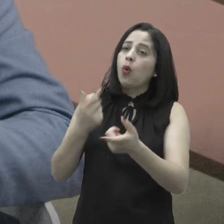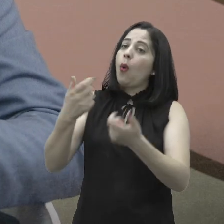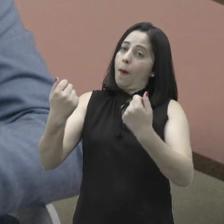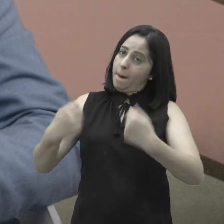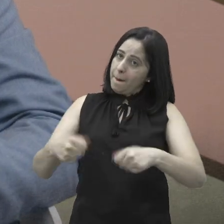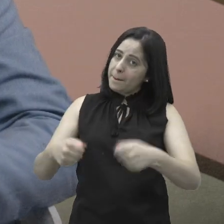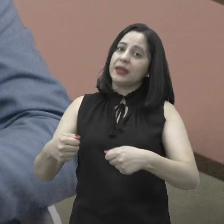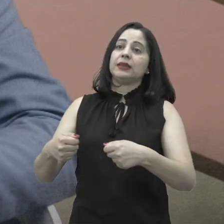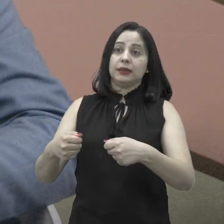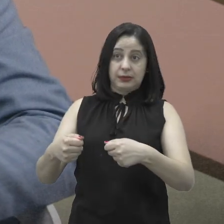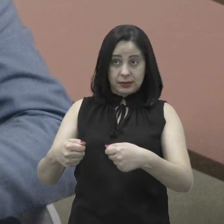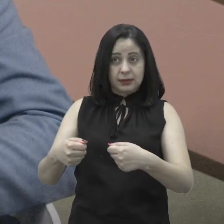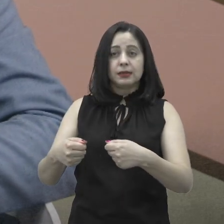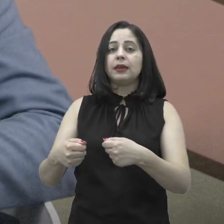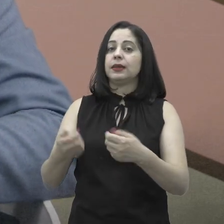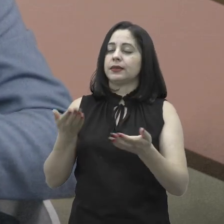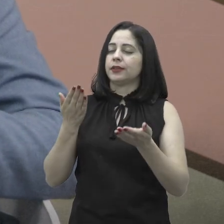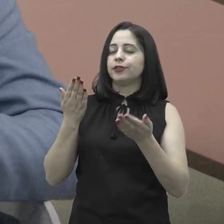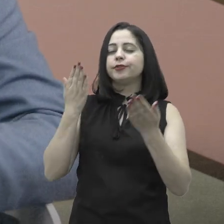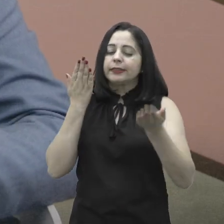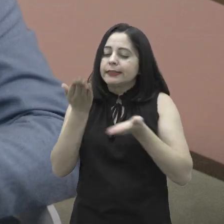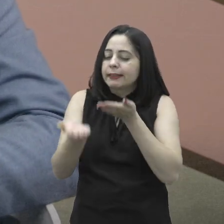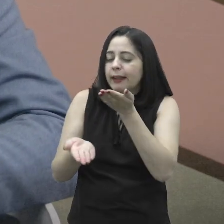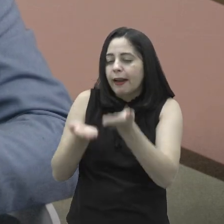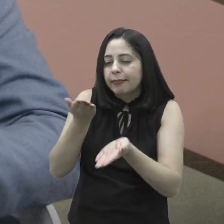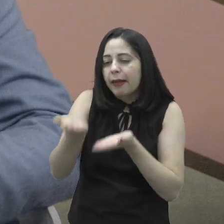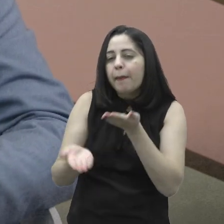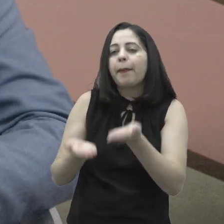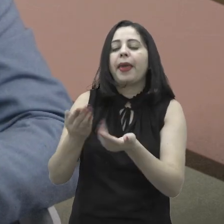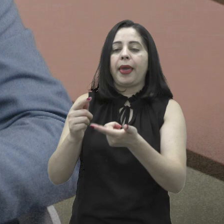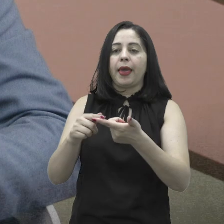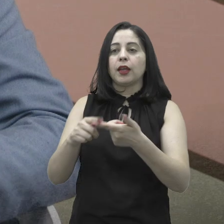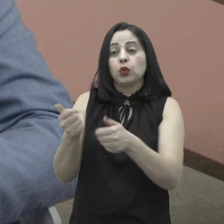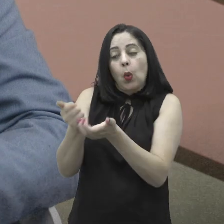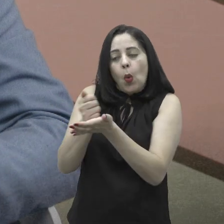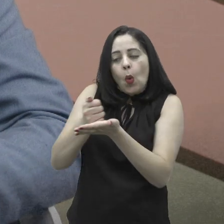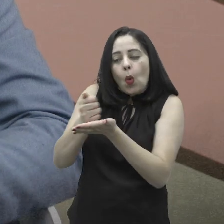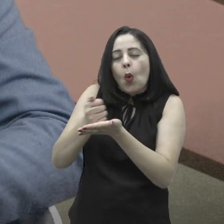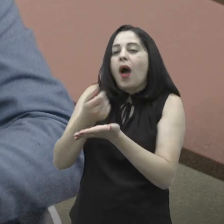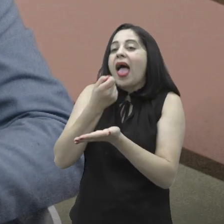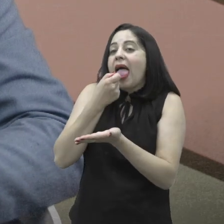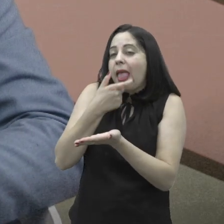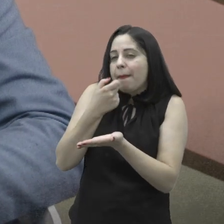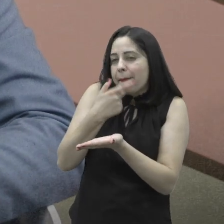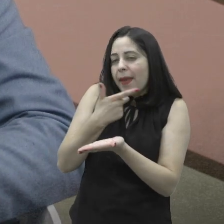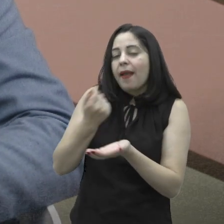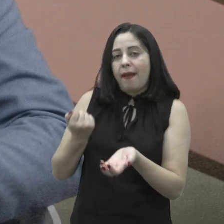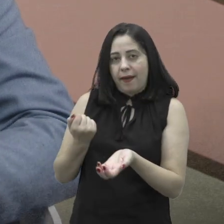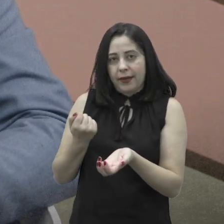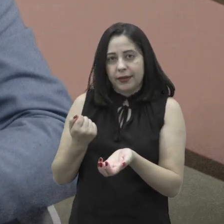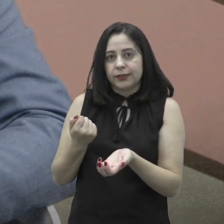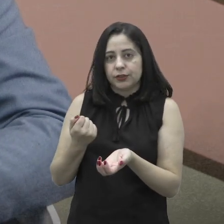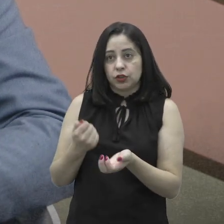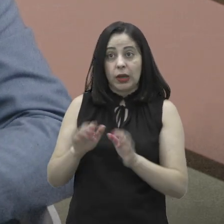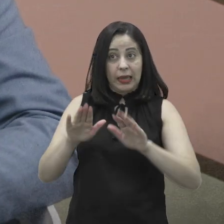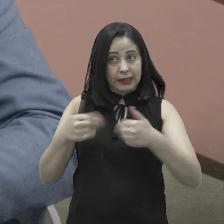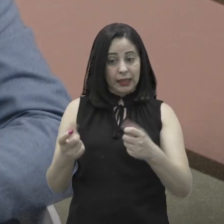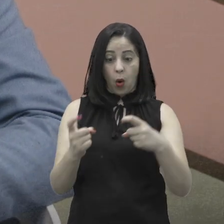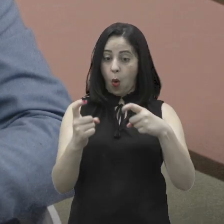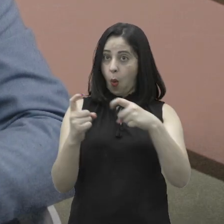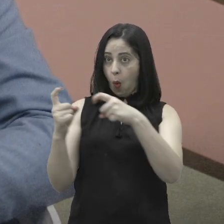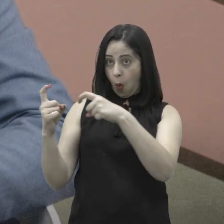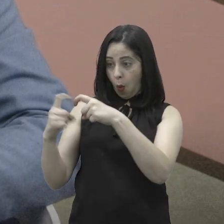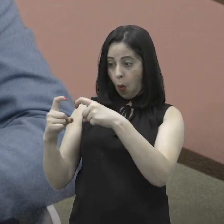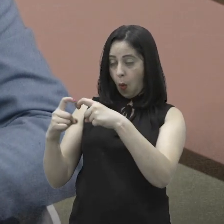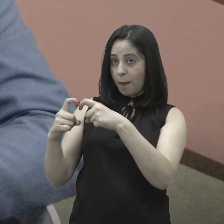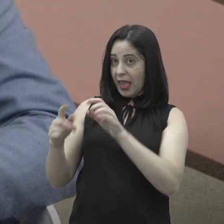às vezes um suporte emocional, um suporte medicamentoso, para poder lidar com as consequências do tabagismo. Então, o pneumologista é